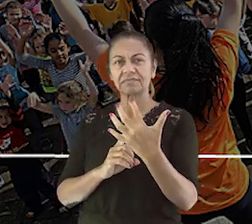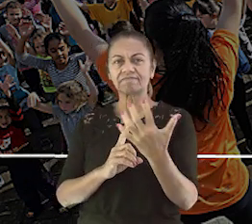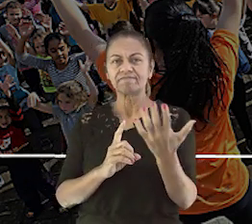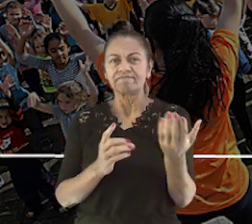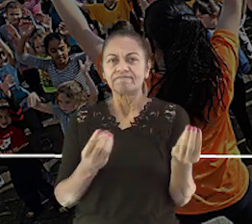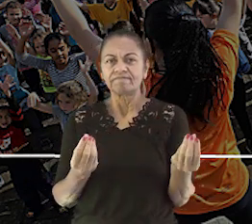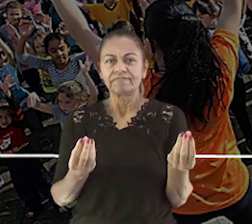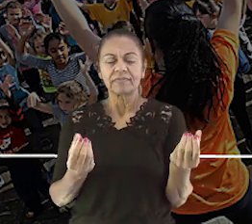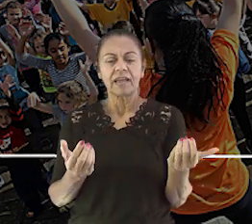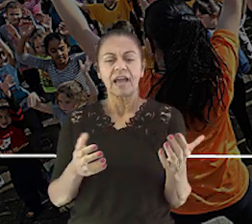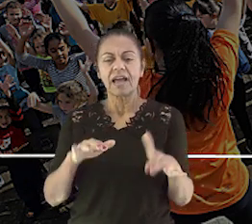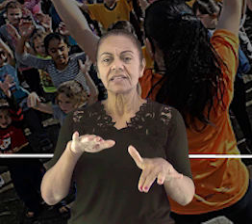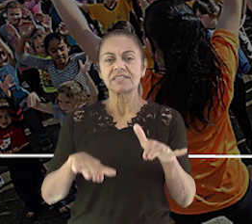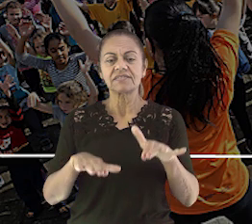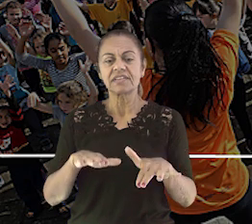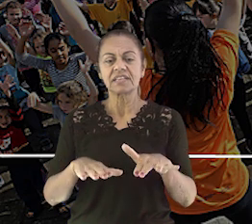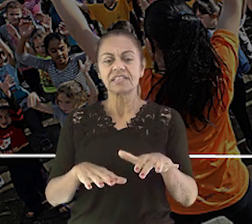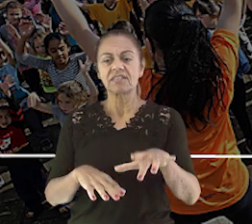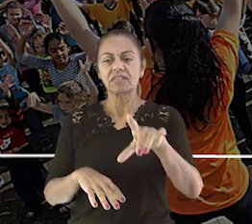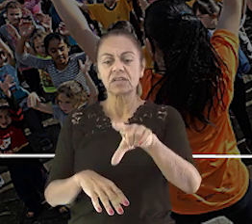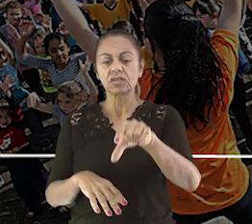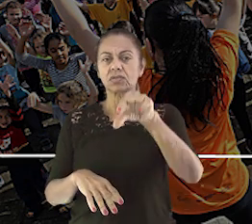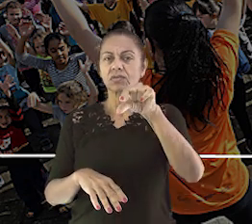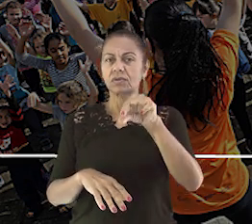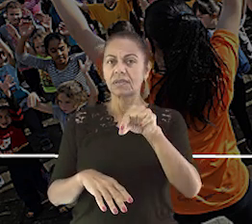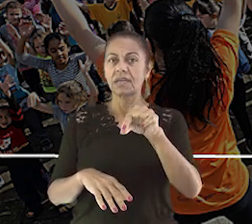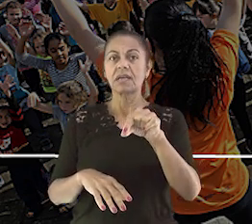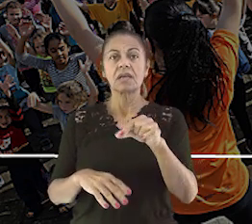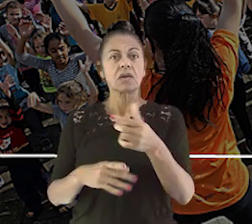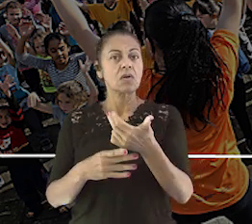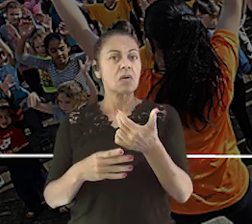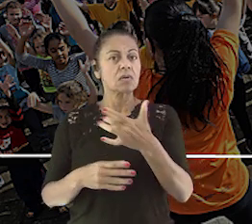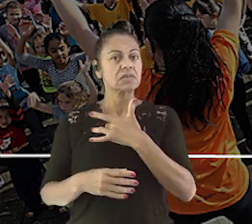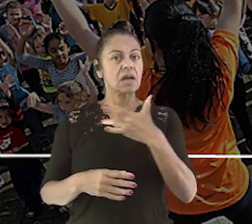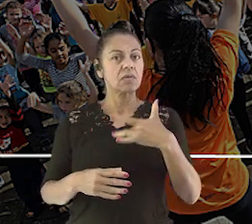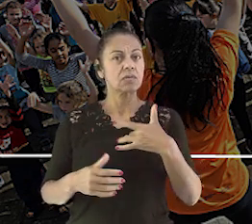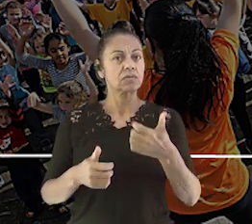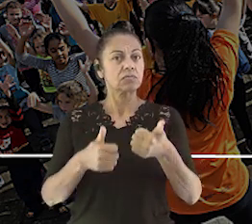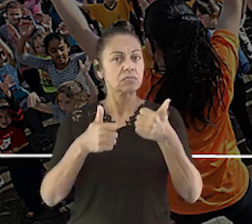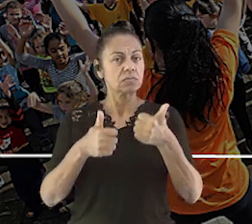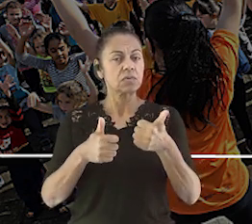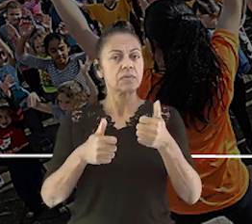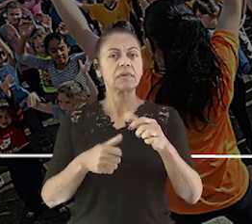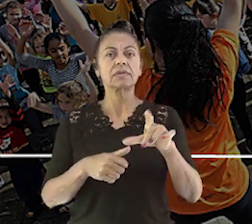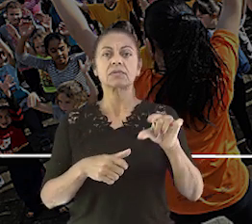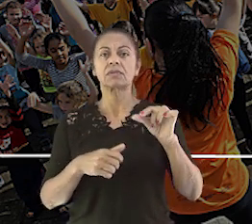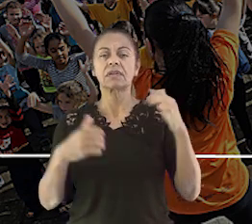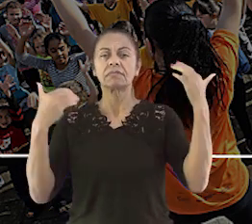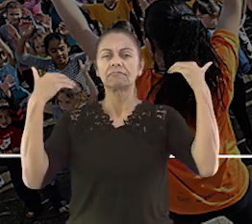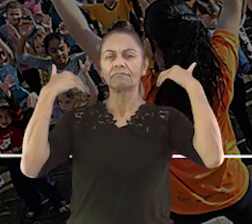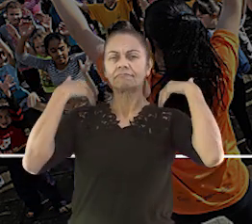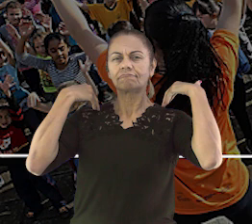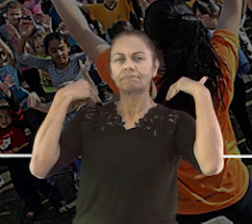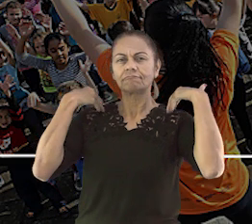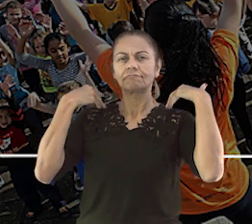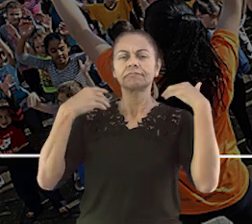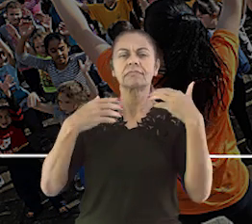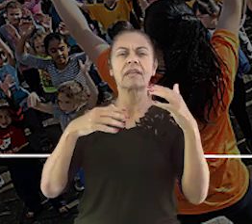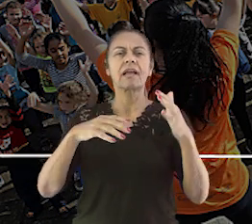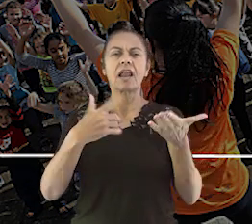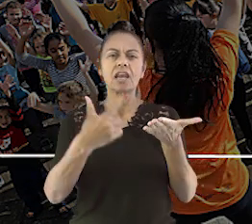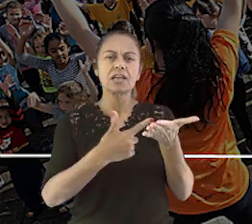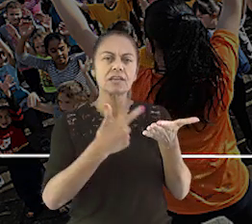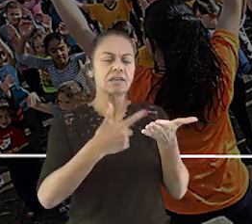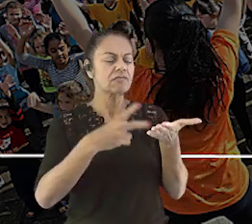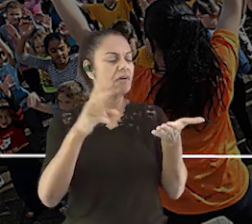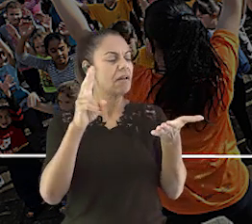Portanto, é muito importante optar por algo que irá deixar nossa saúde boa, como a prática de atividade física,